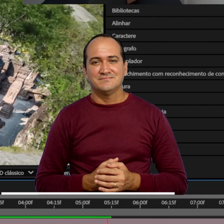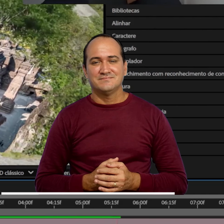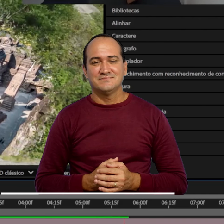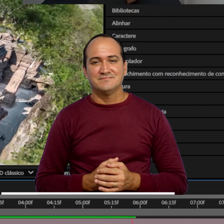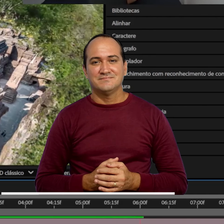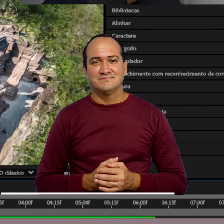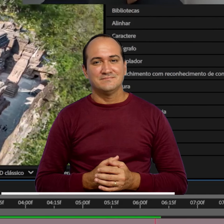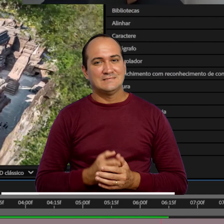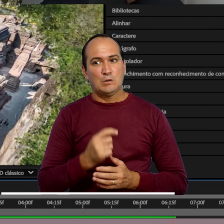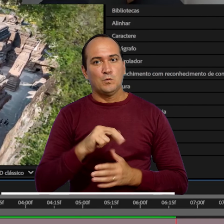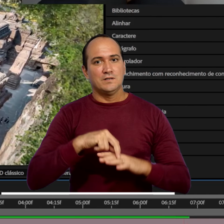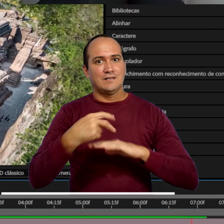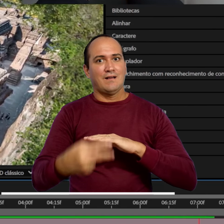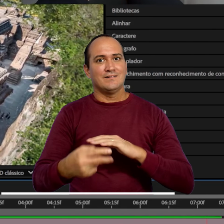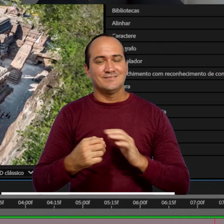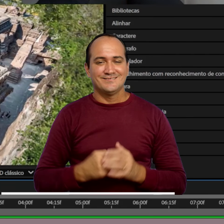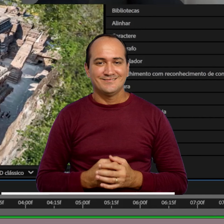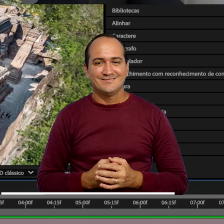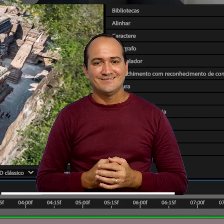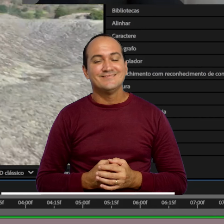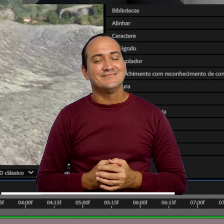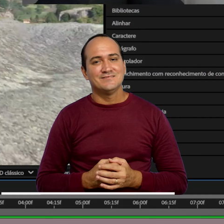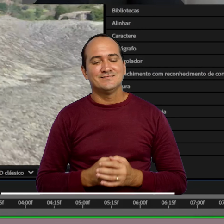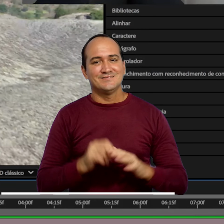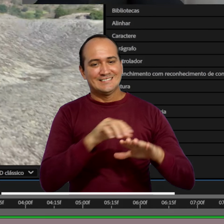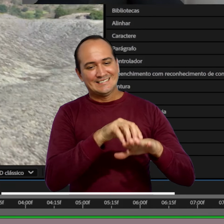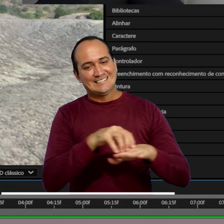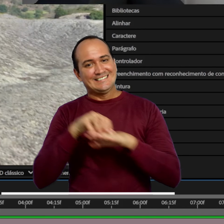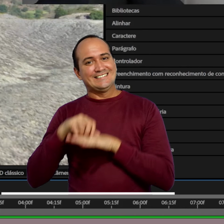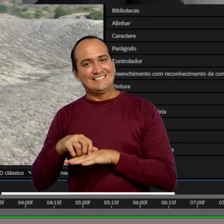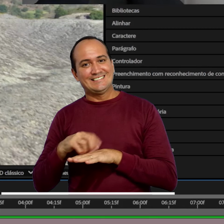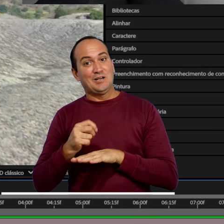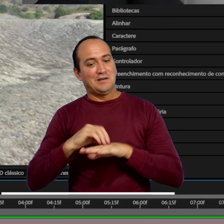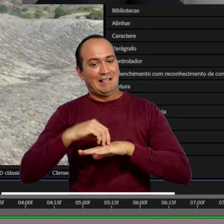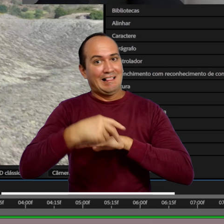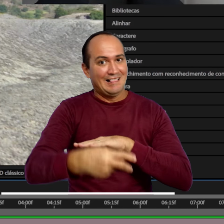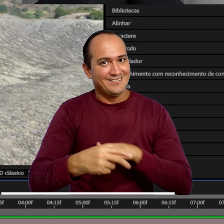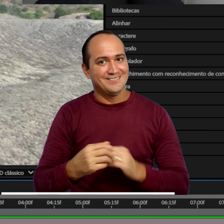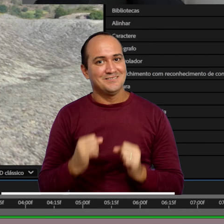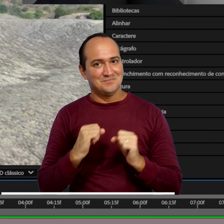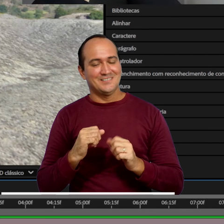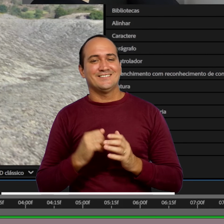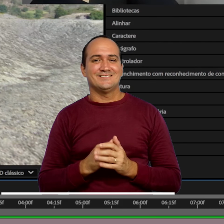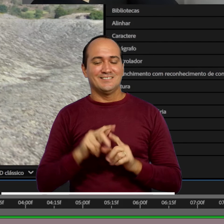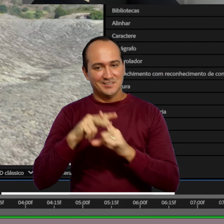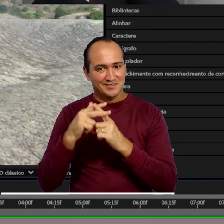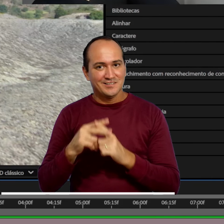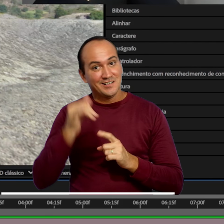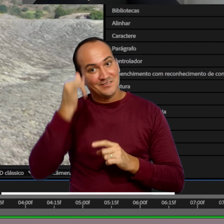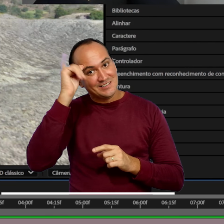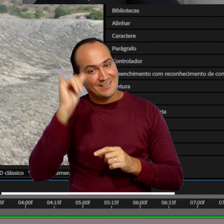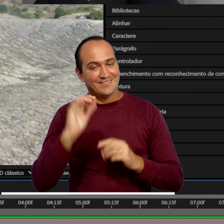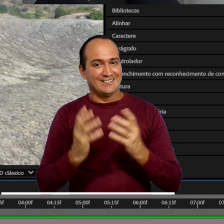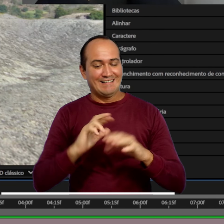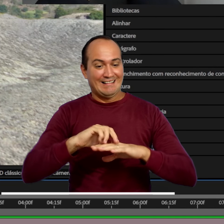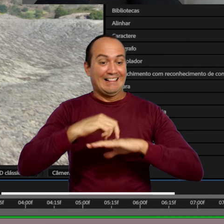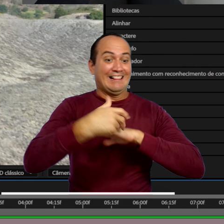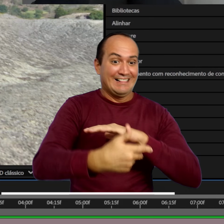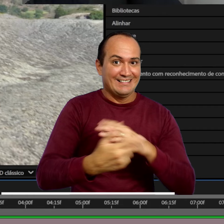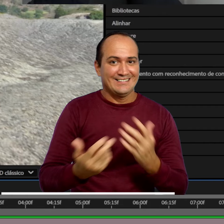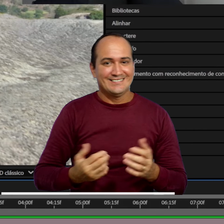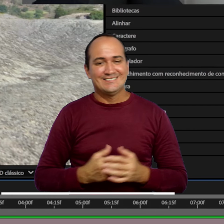O nosso calanguinho chegando perto ali. Eita, ele quase caiu. Então eu posso puxar o calanguinho mais para trás também, tá, pessoal? Eu posso fazer isso para justamente